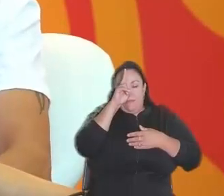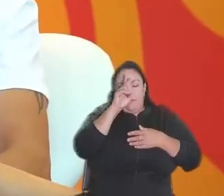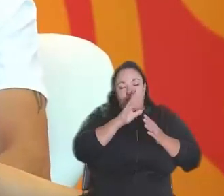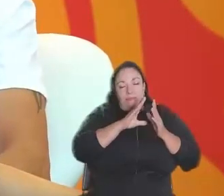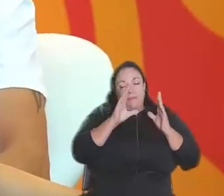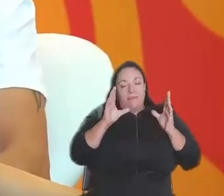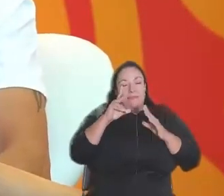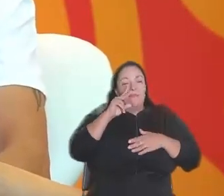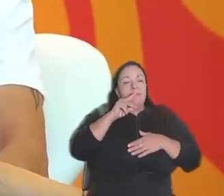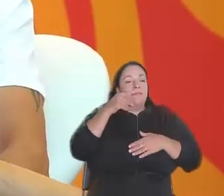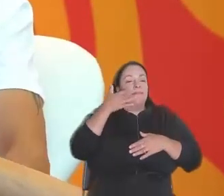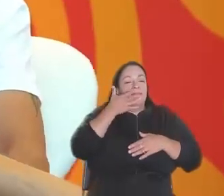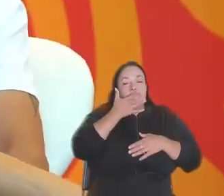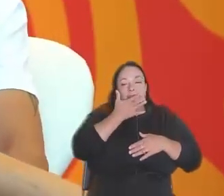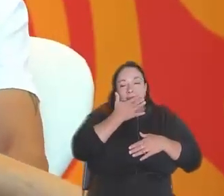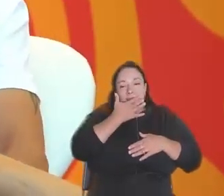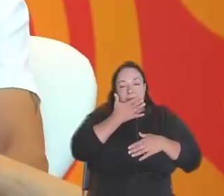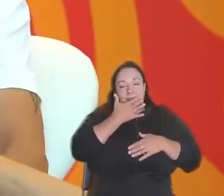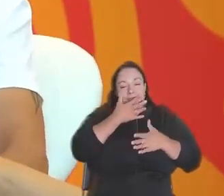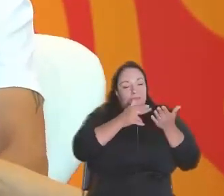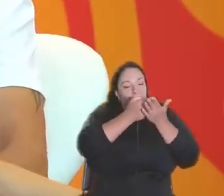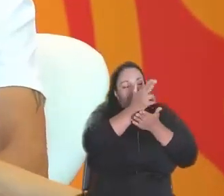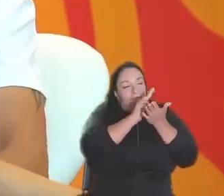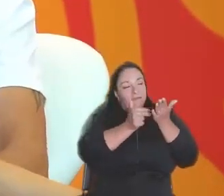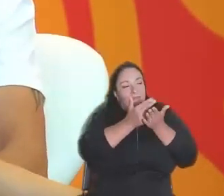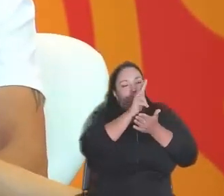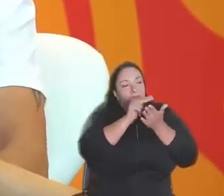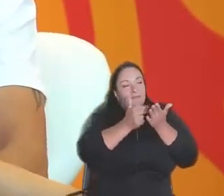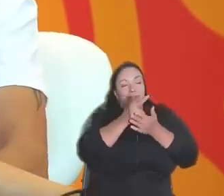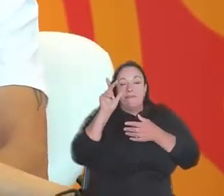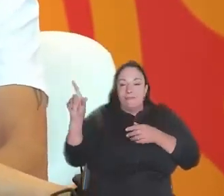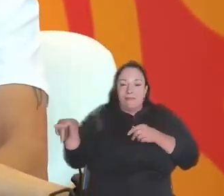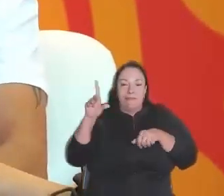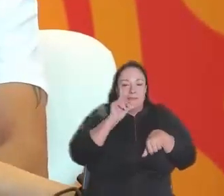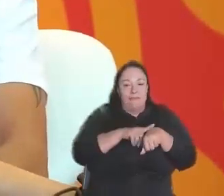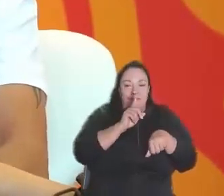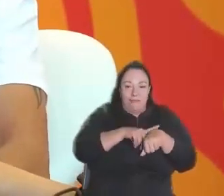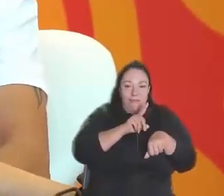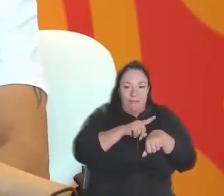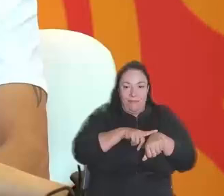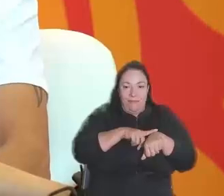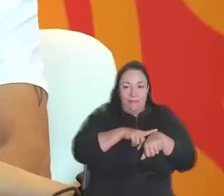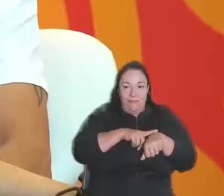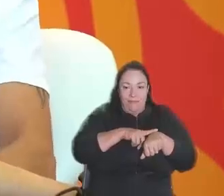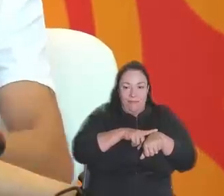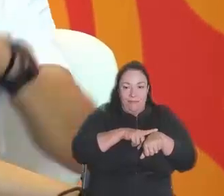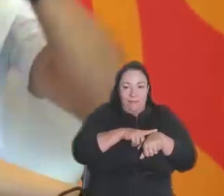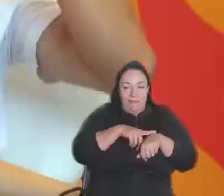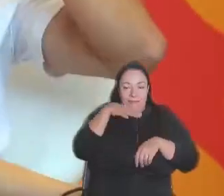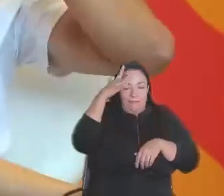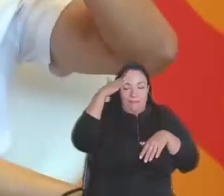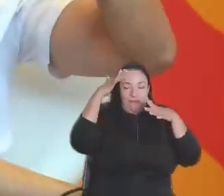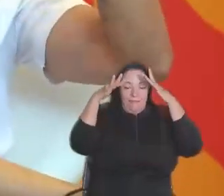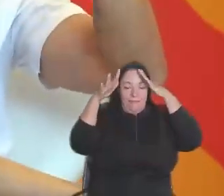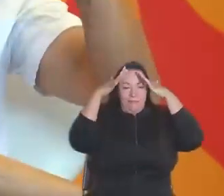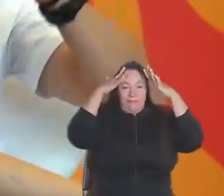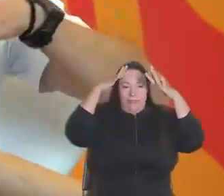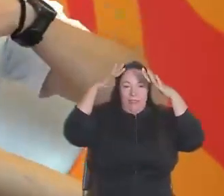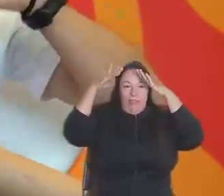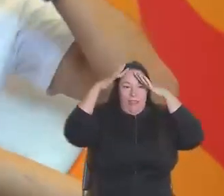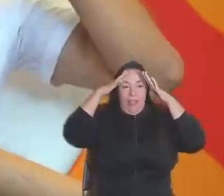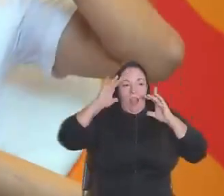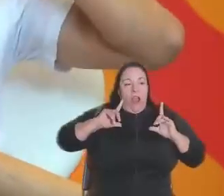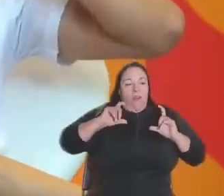da ilustração, sabe? Nesse momento, eu como ilustrador, deixei a minha imaginação viajar